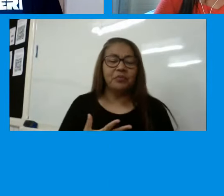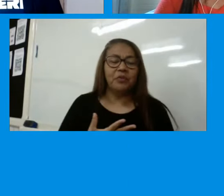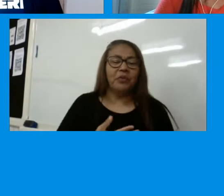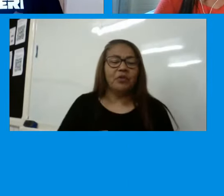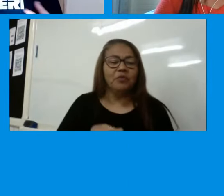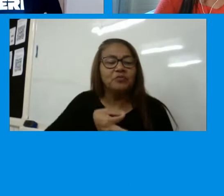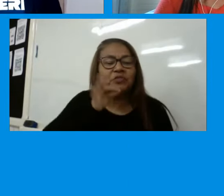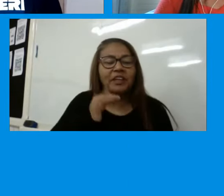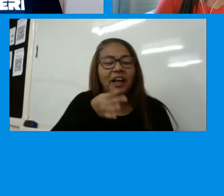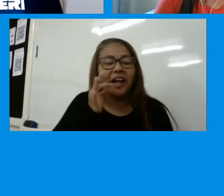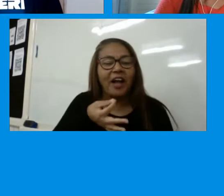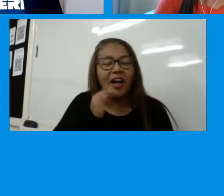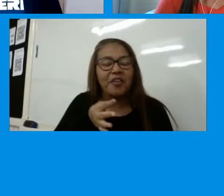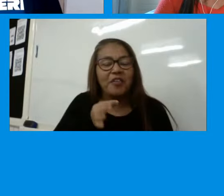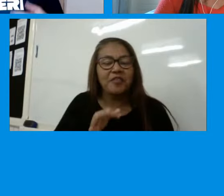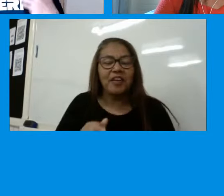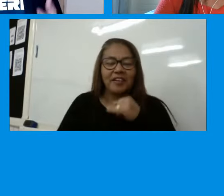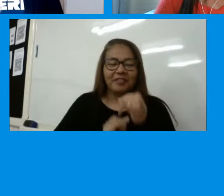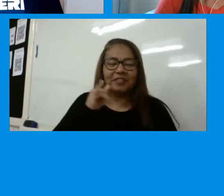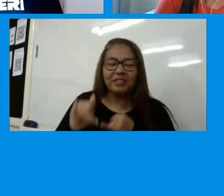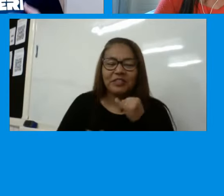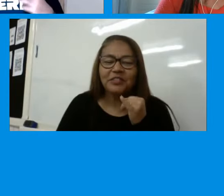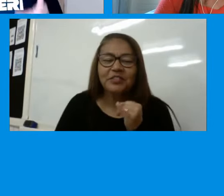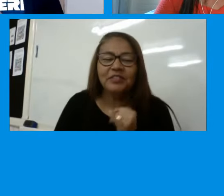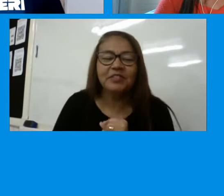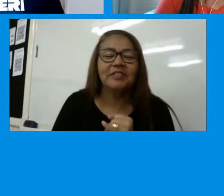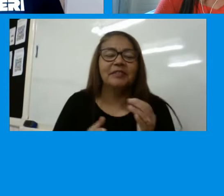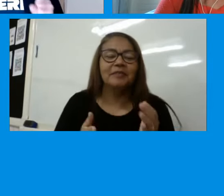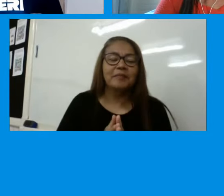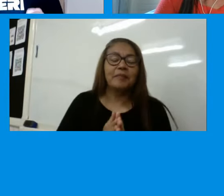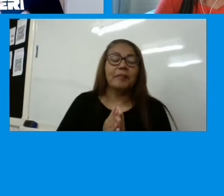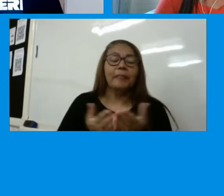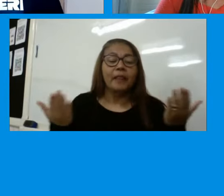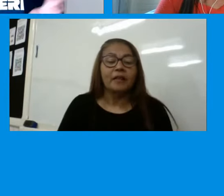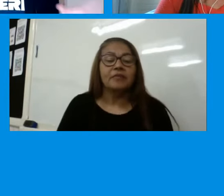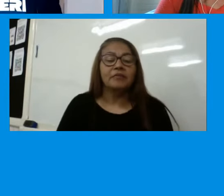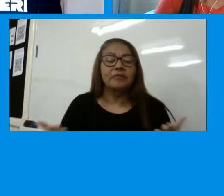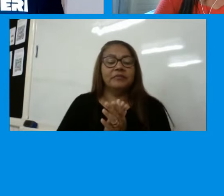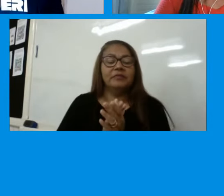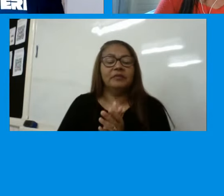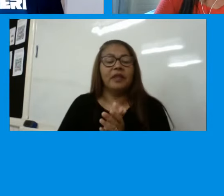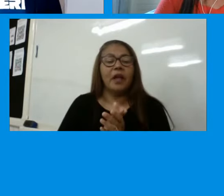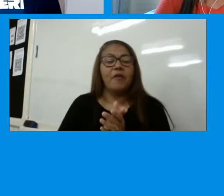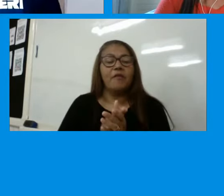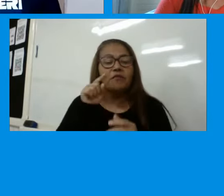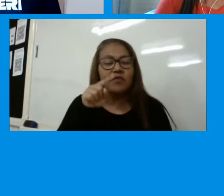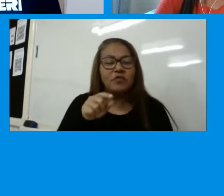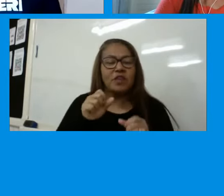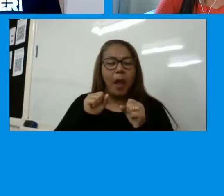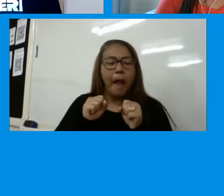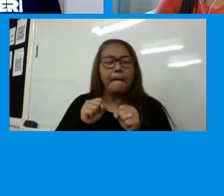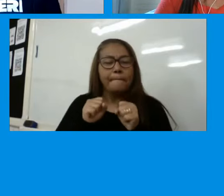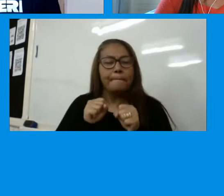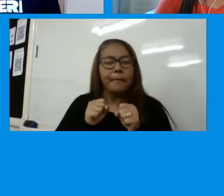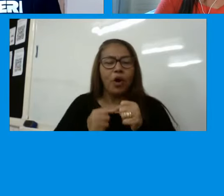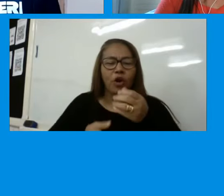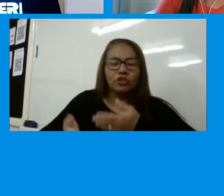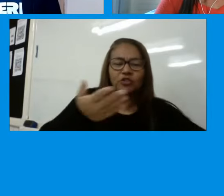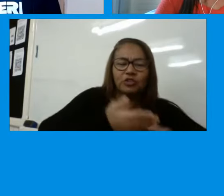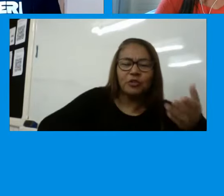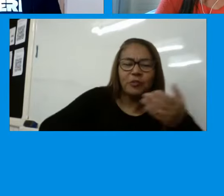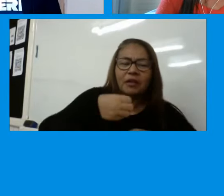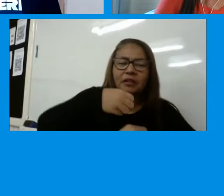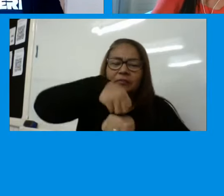falou, Chico, o Padlet é muito legal, simula os post-its, você pode compartilhar. E aí eu acredito que isso vai